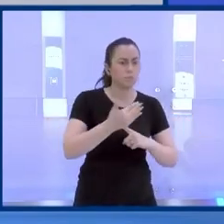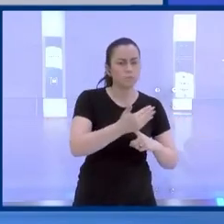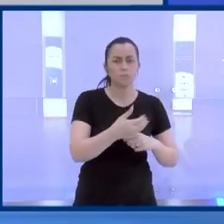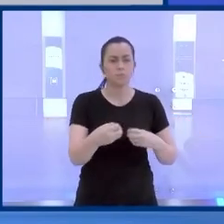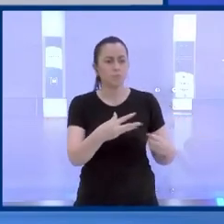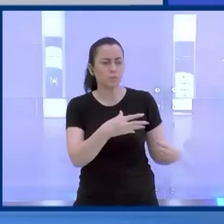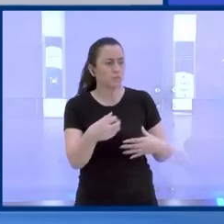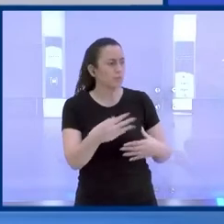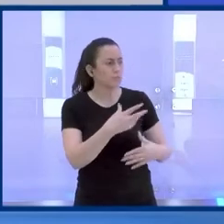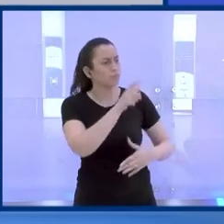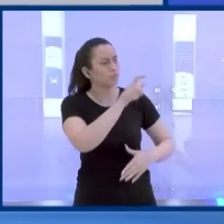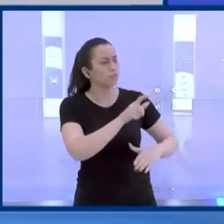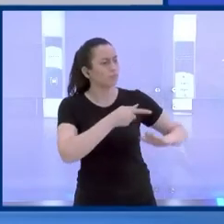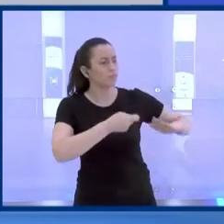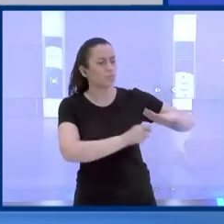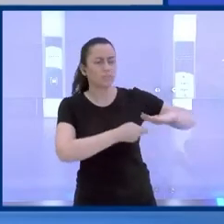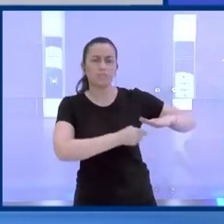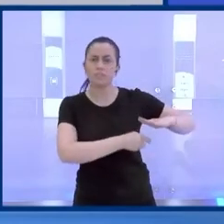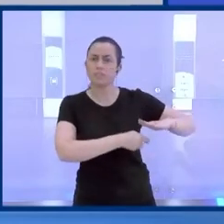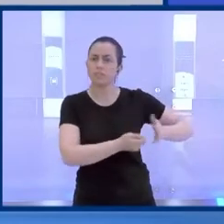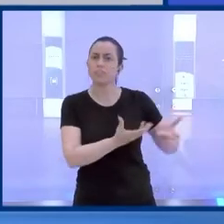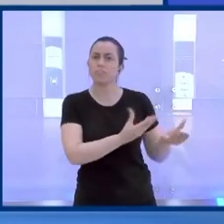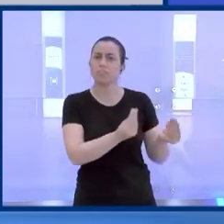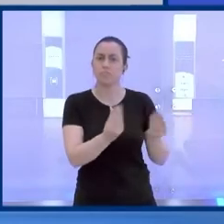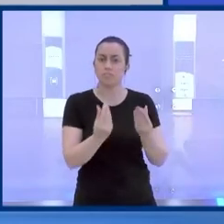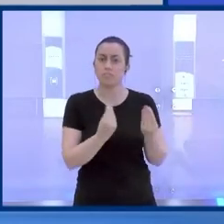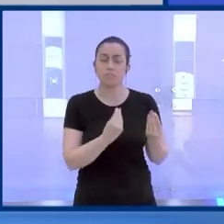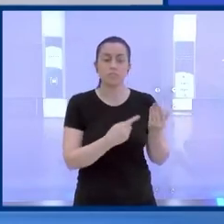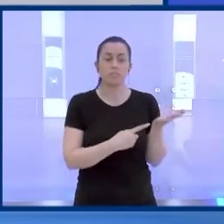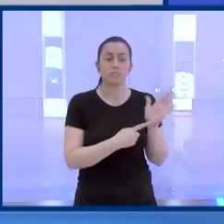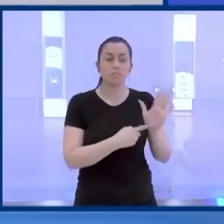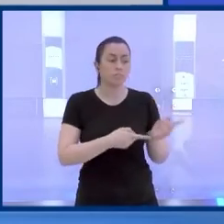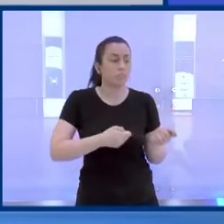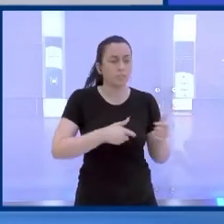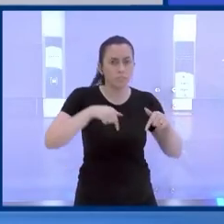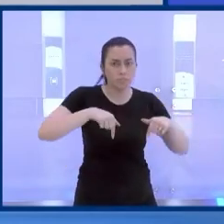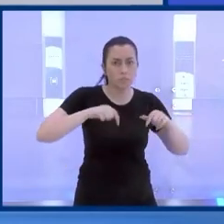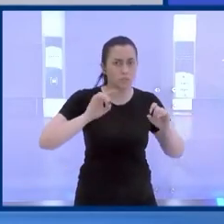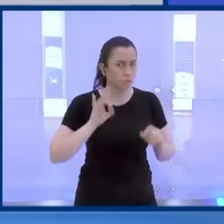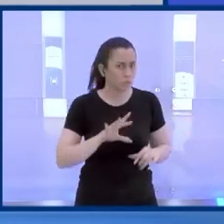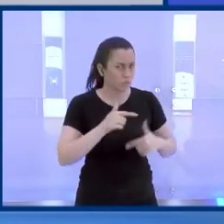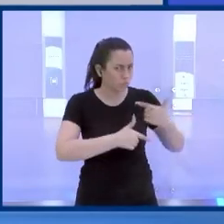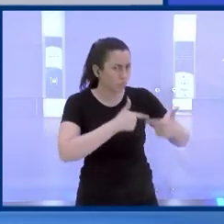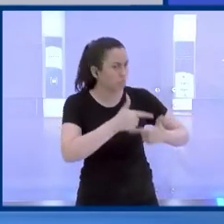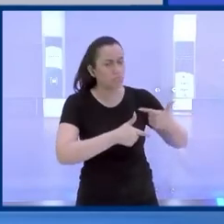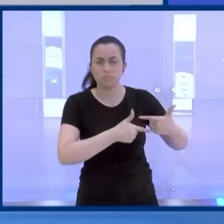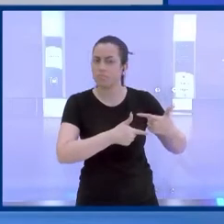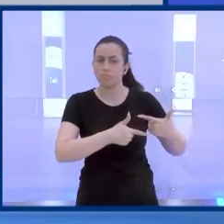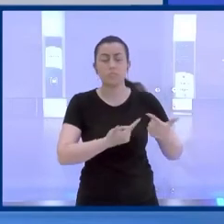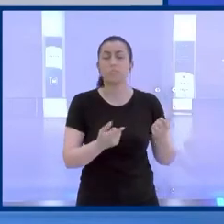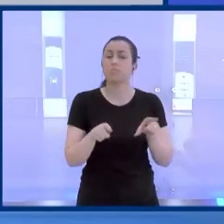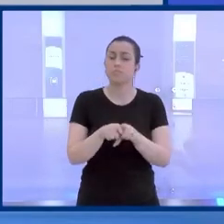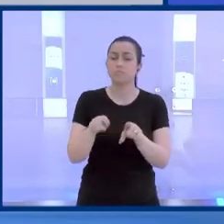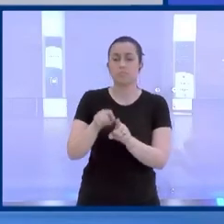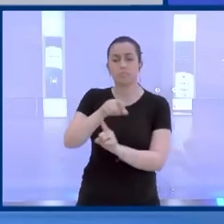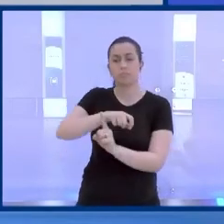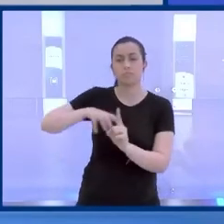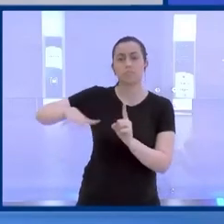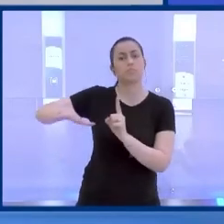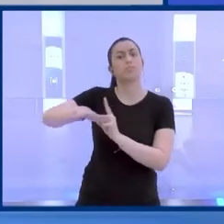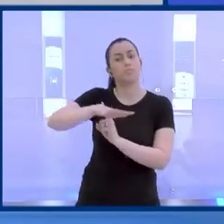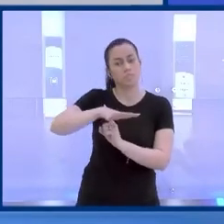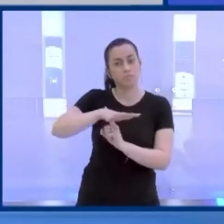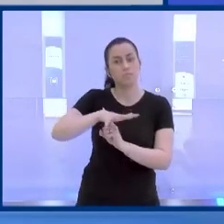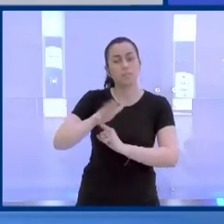investimentos, pois isso traz benefícios não somente para as empresas, mas para a sociedade como um todo, na geração de